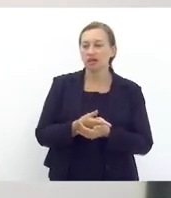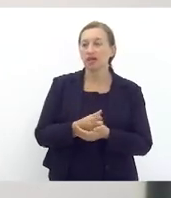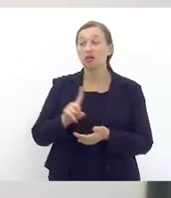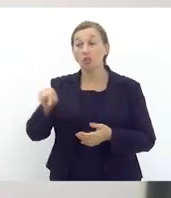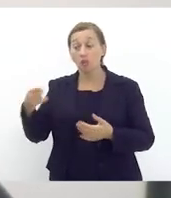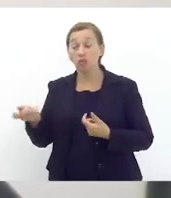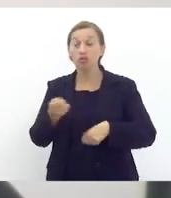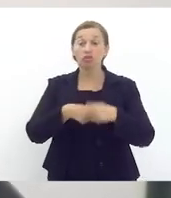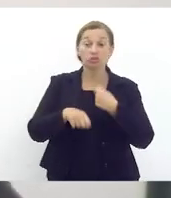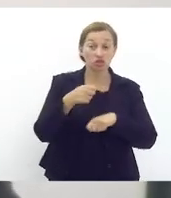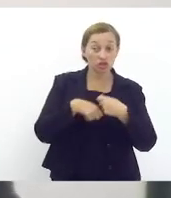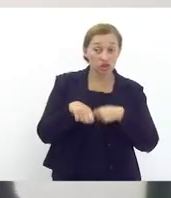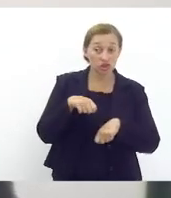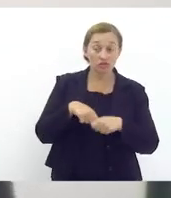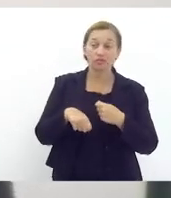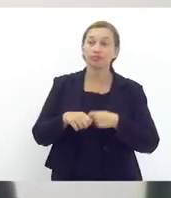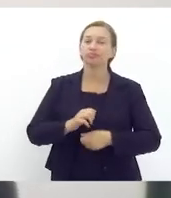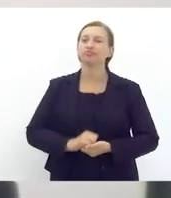mais administrativo